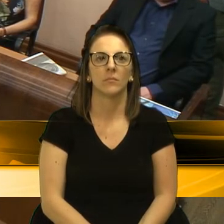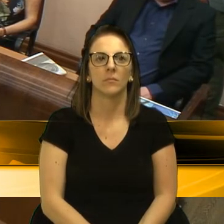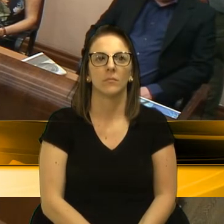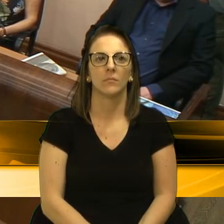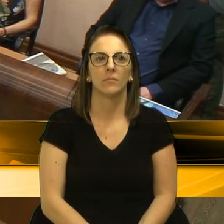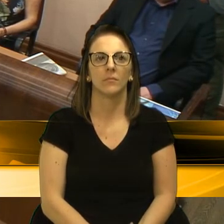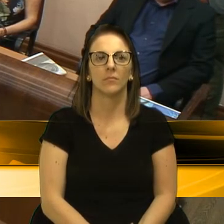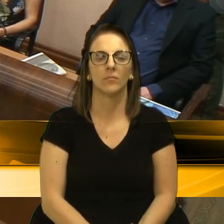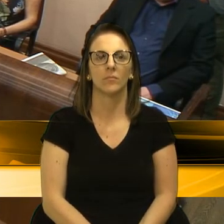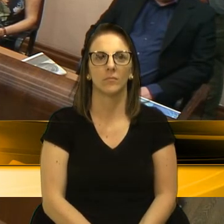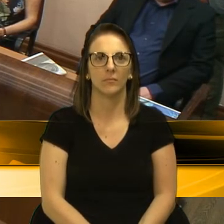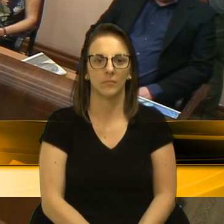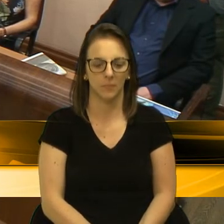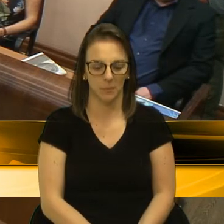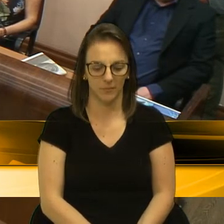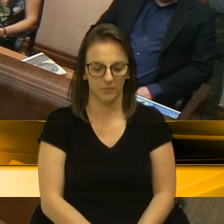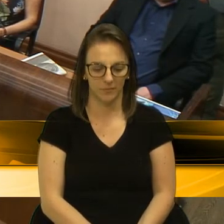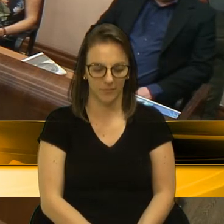Por favor.